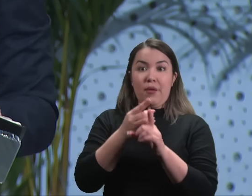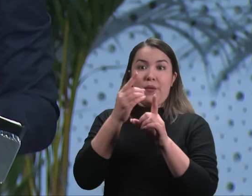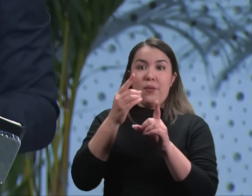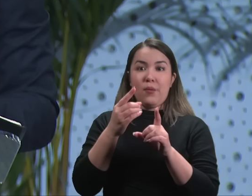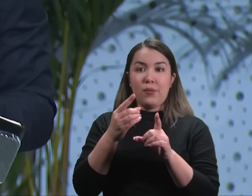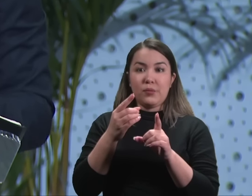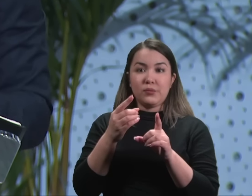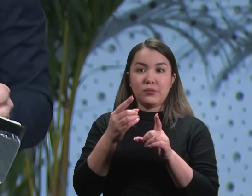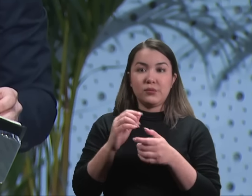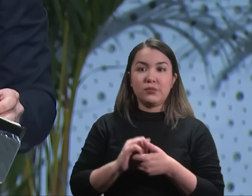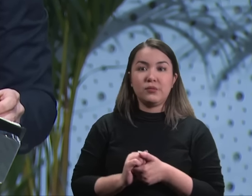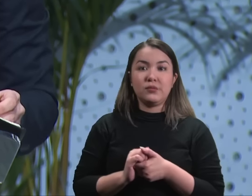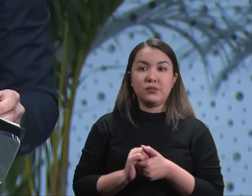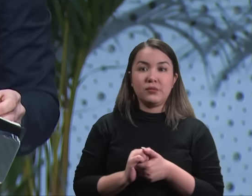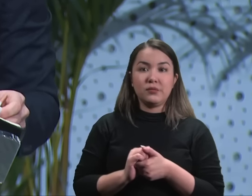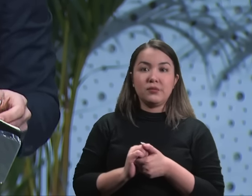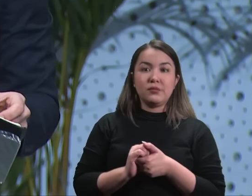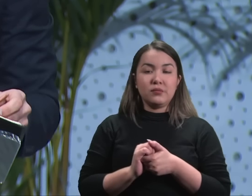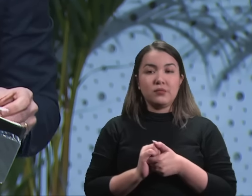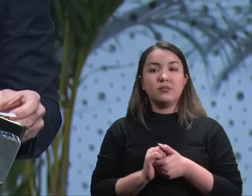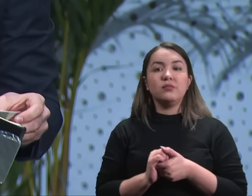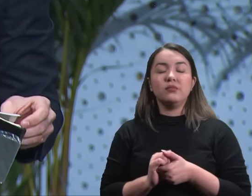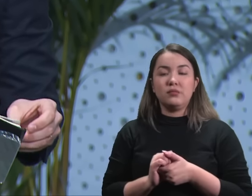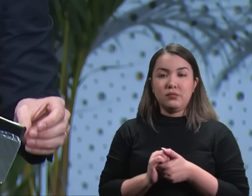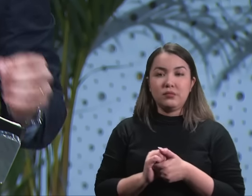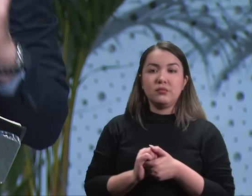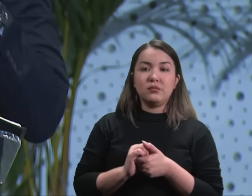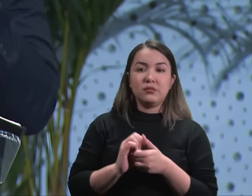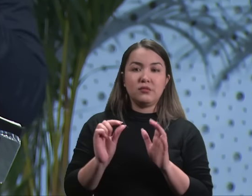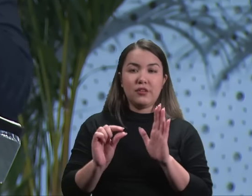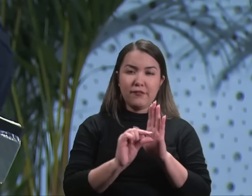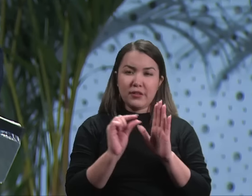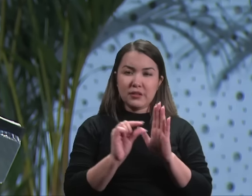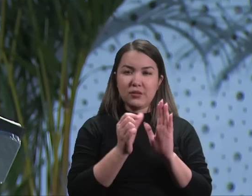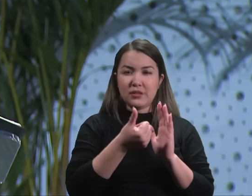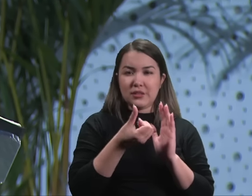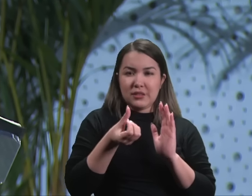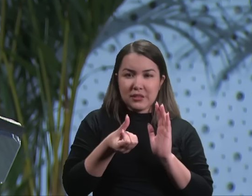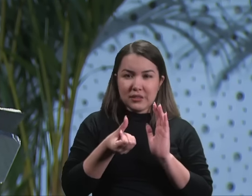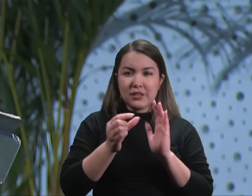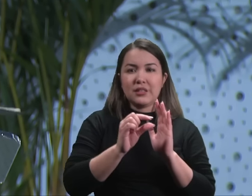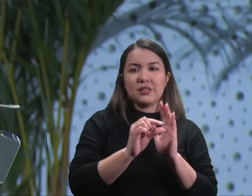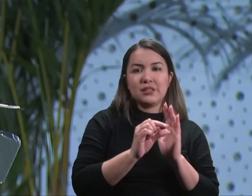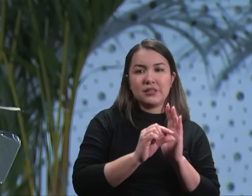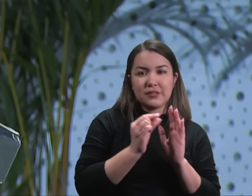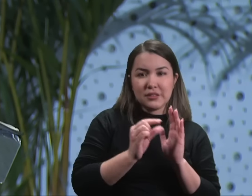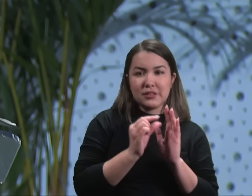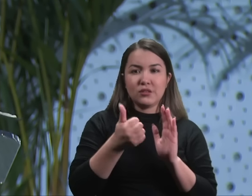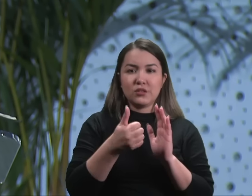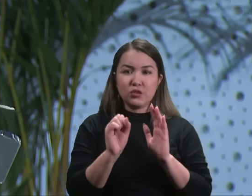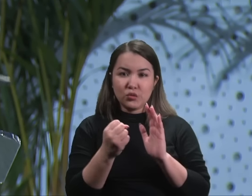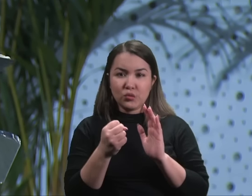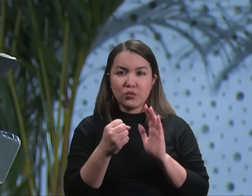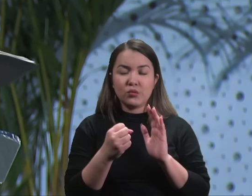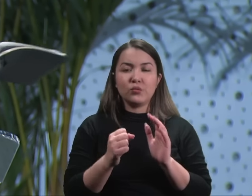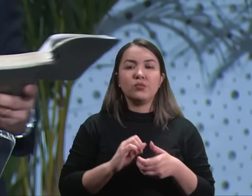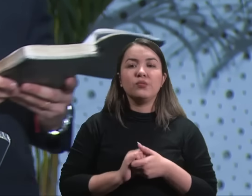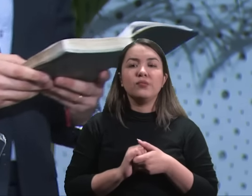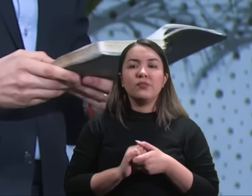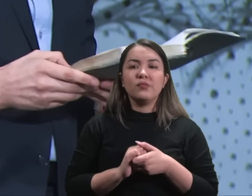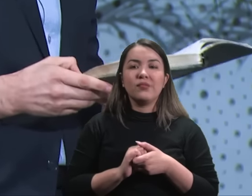de Moisés com o senhor no monte em êxodo Capítulo 31 Versículo 12 e